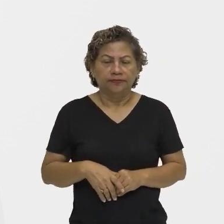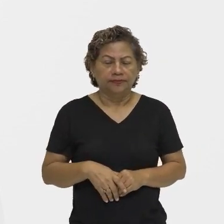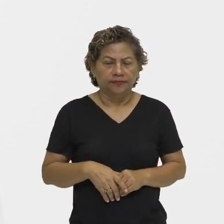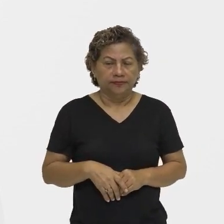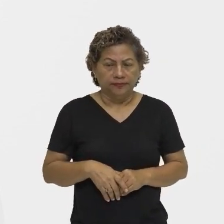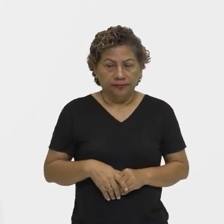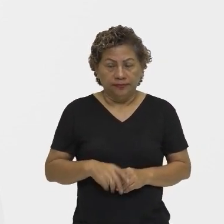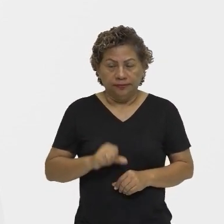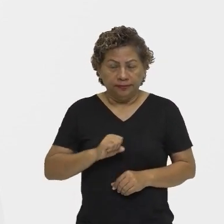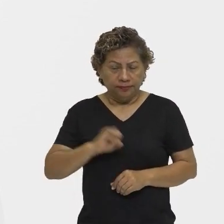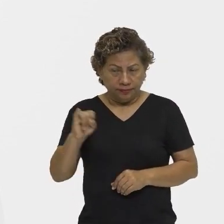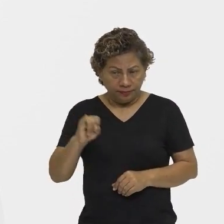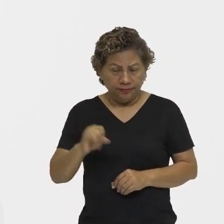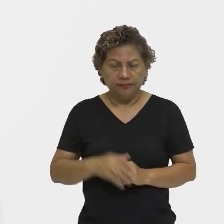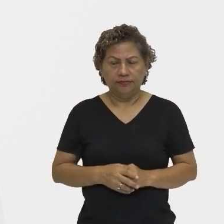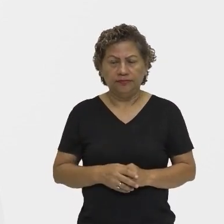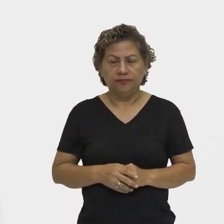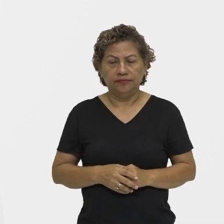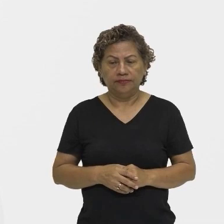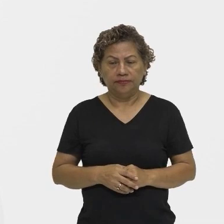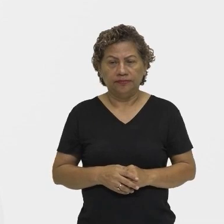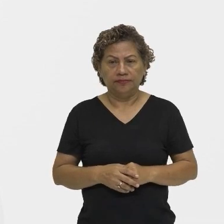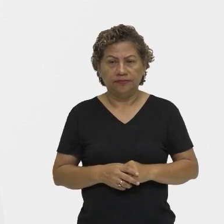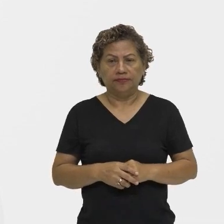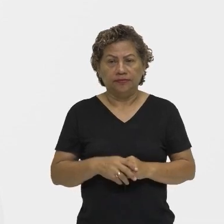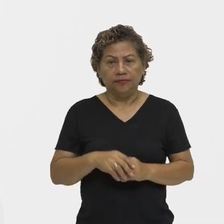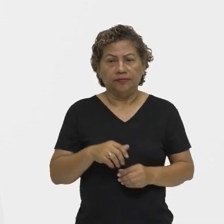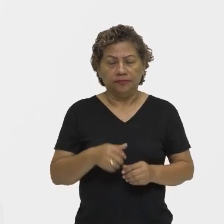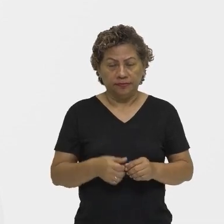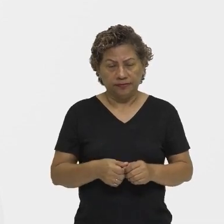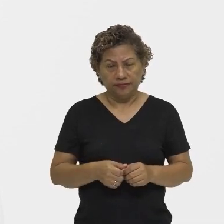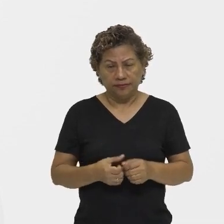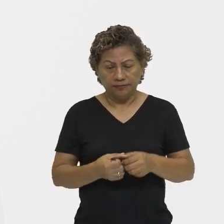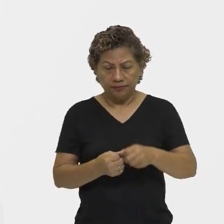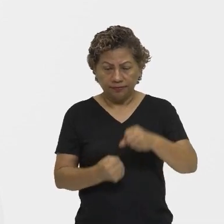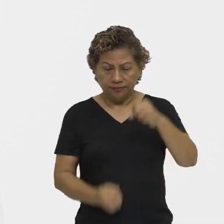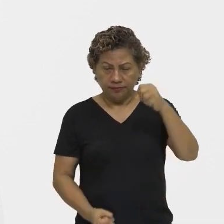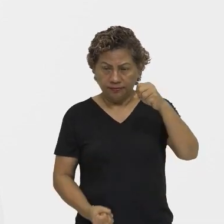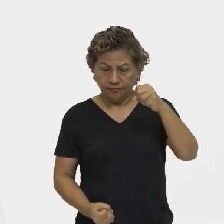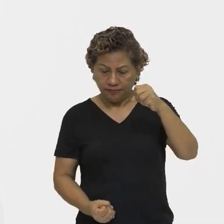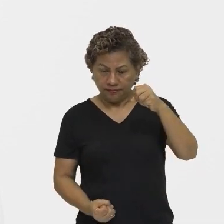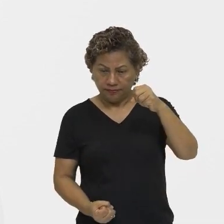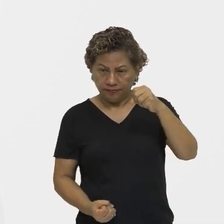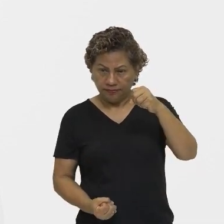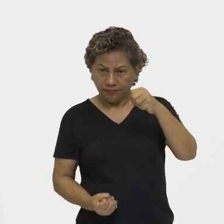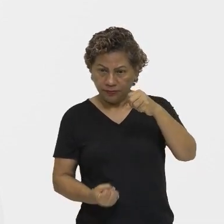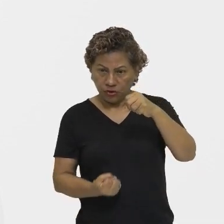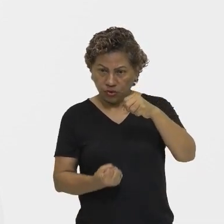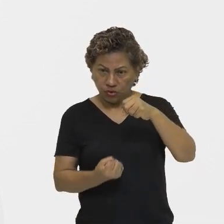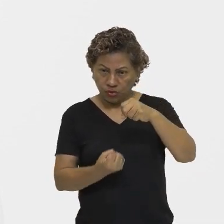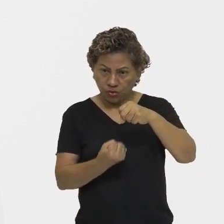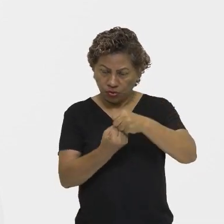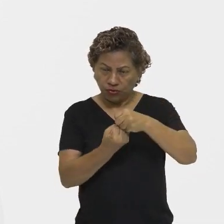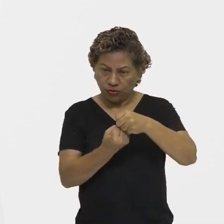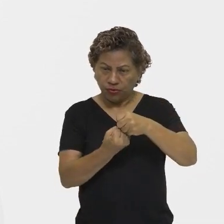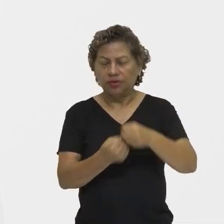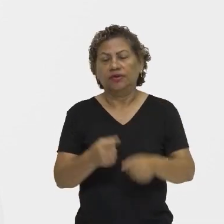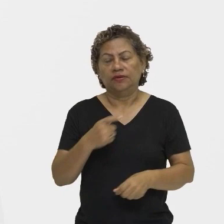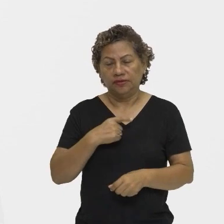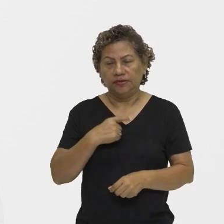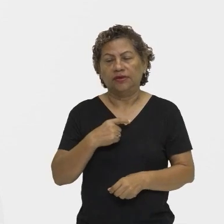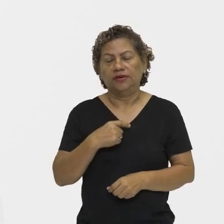um corpo e você puxa esse corpo e solta ele, a mola